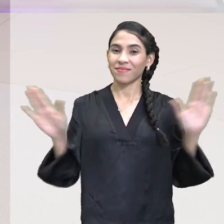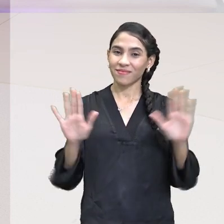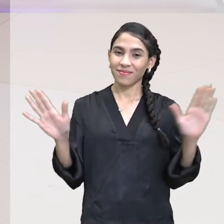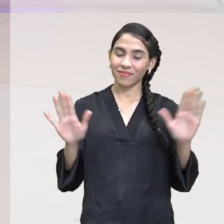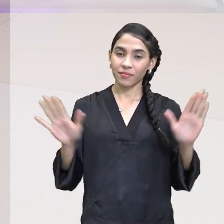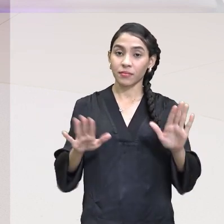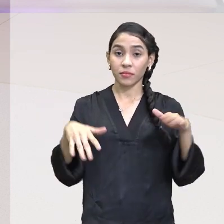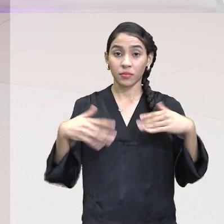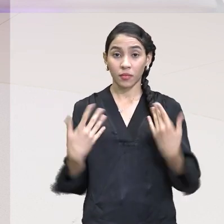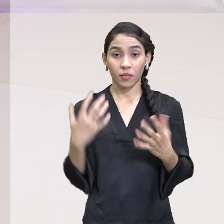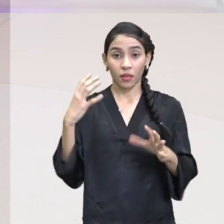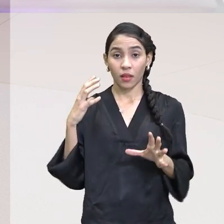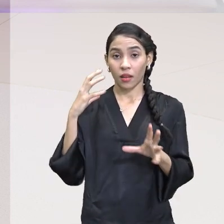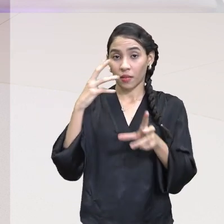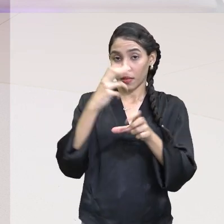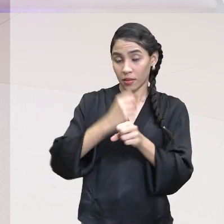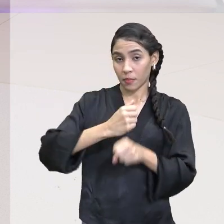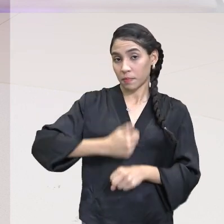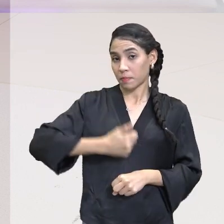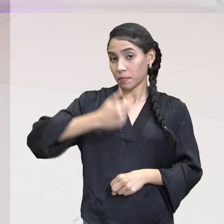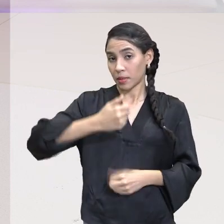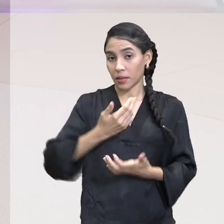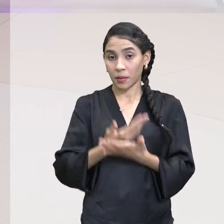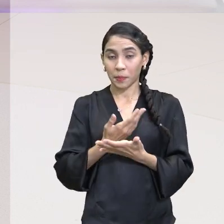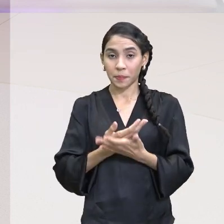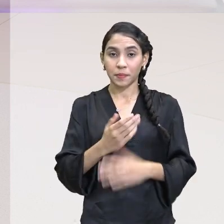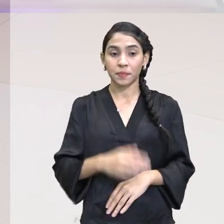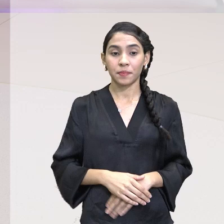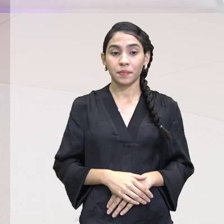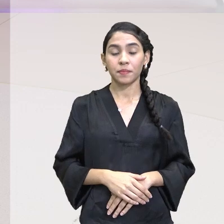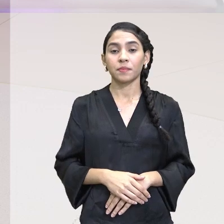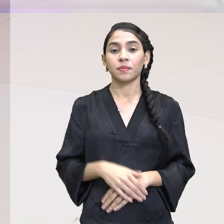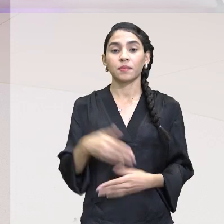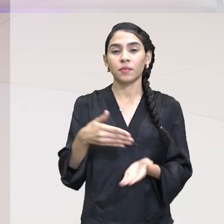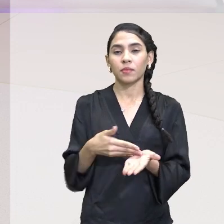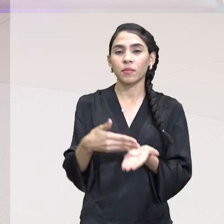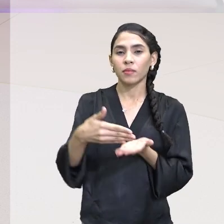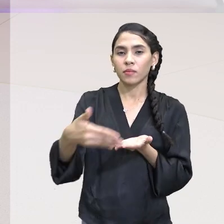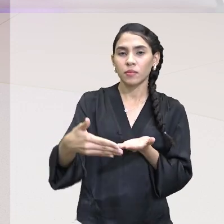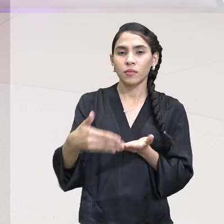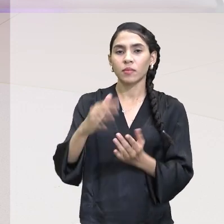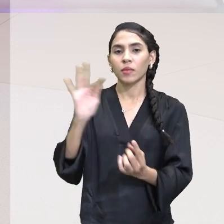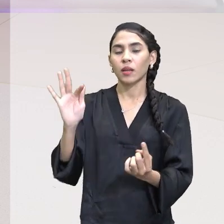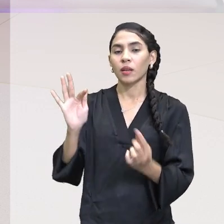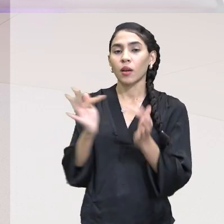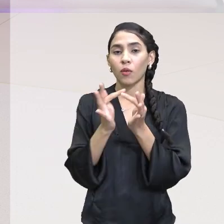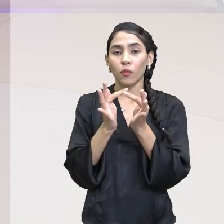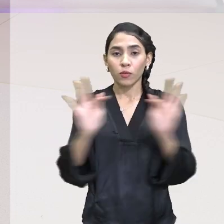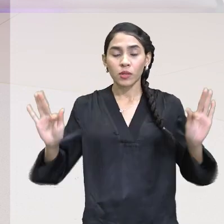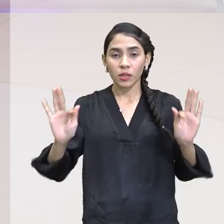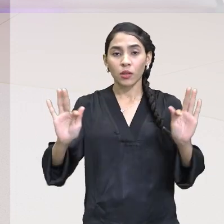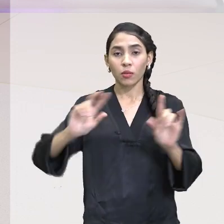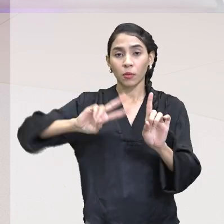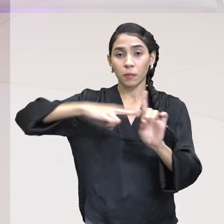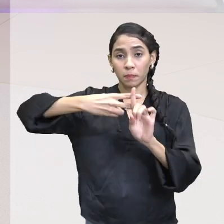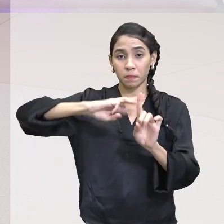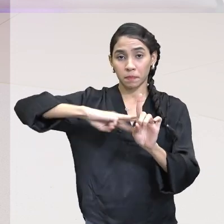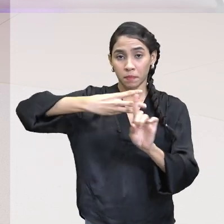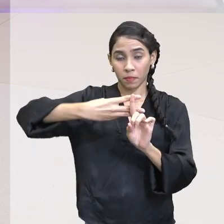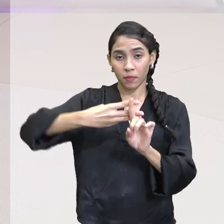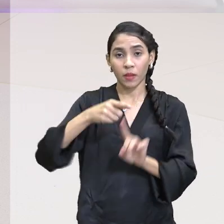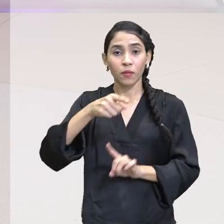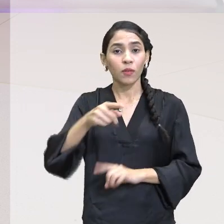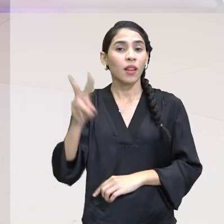Olá, então para revisar a nossa primeira unidade, nós iniciamos aí com função exponencial. E